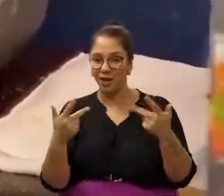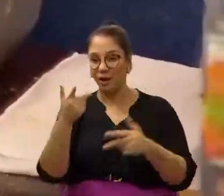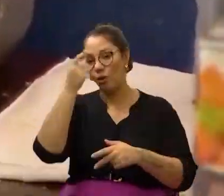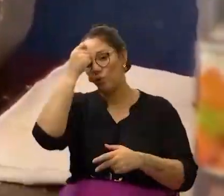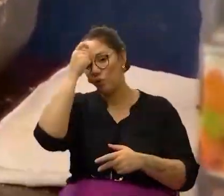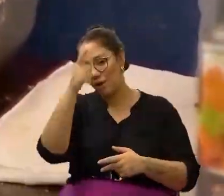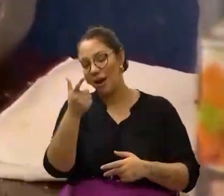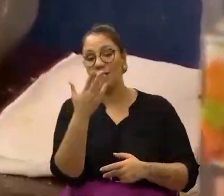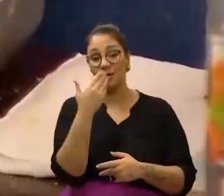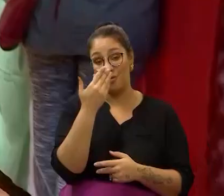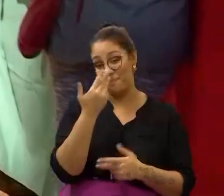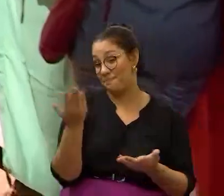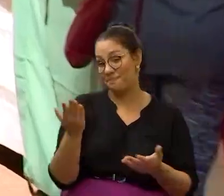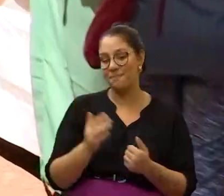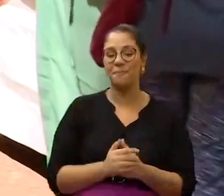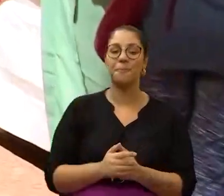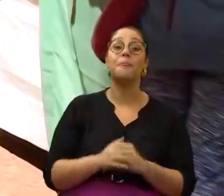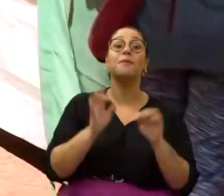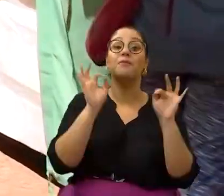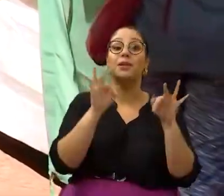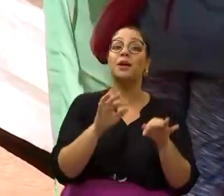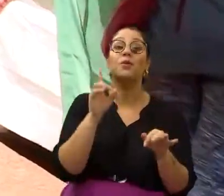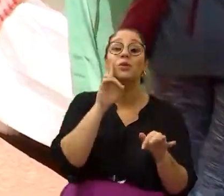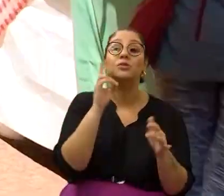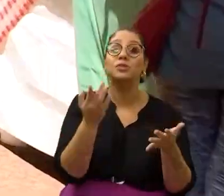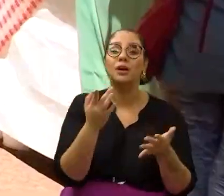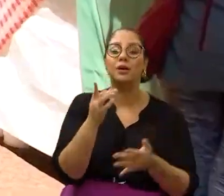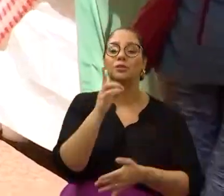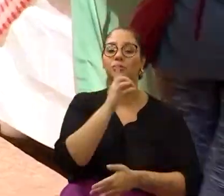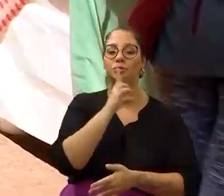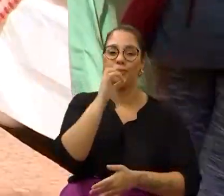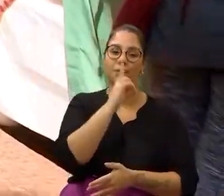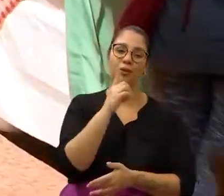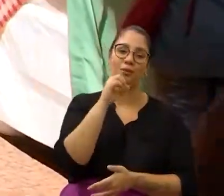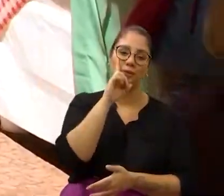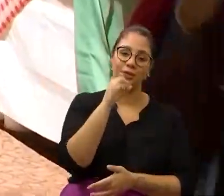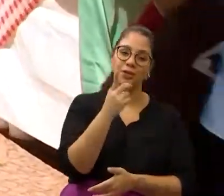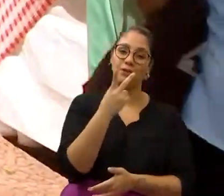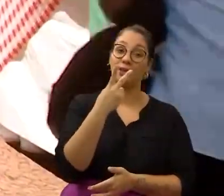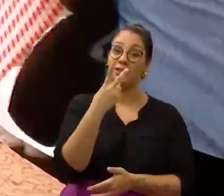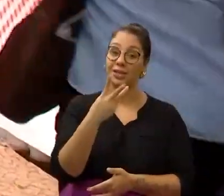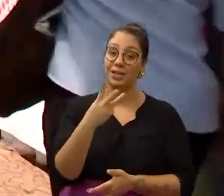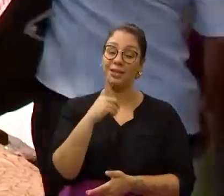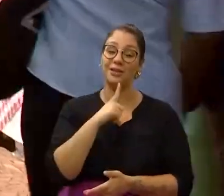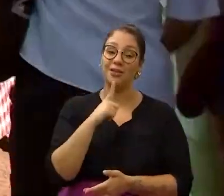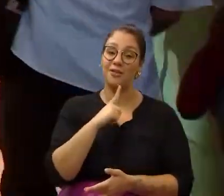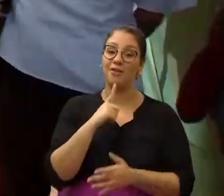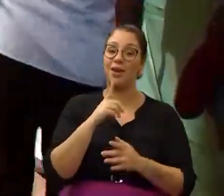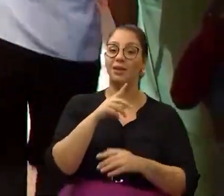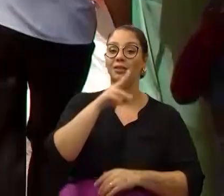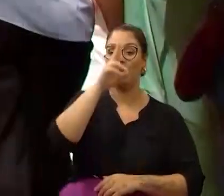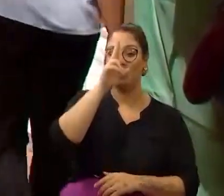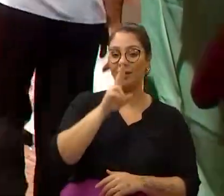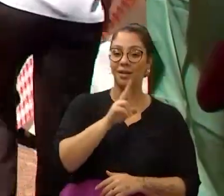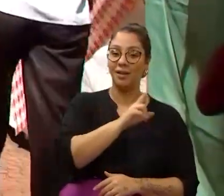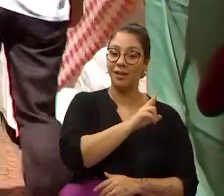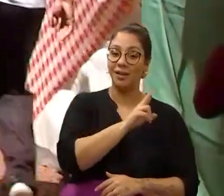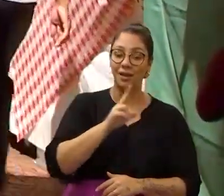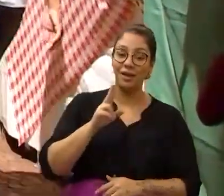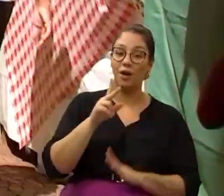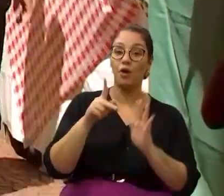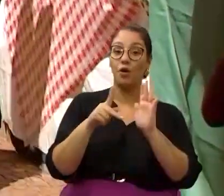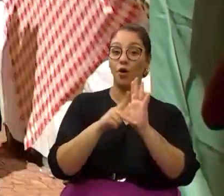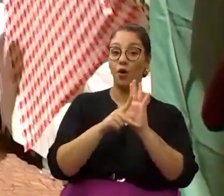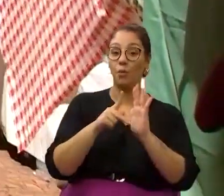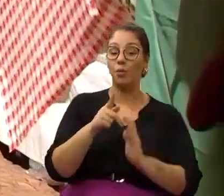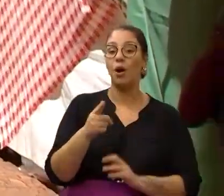e gastronômicas. O encerramento será no domingo, dia 23, com a realização de uma missa celebrada em